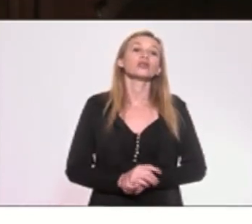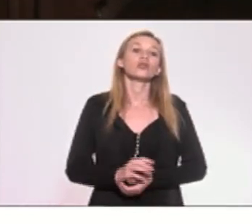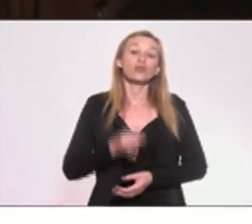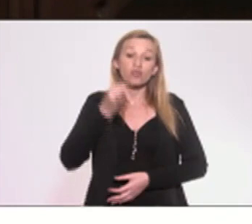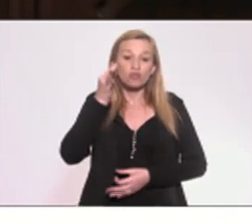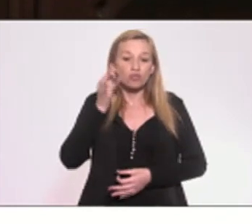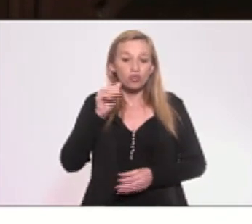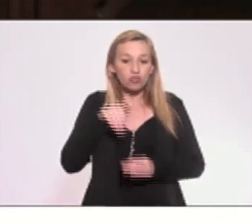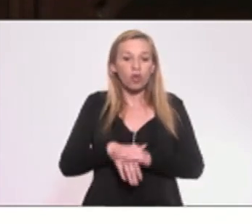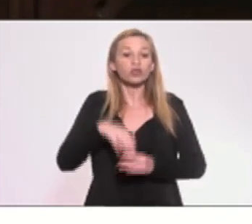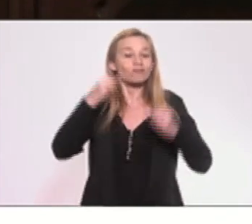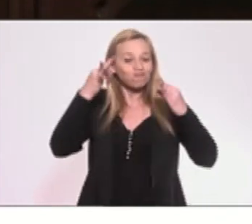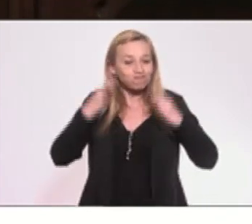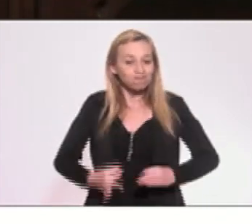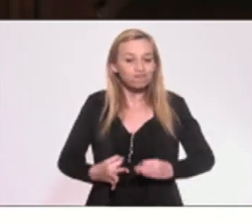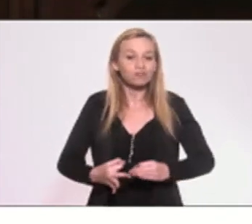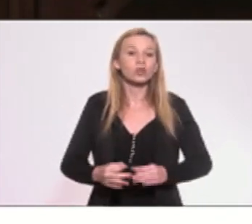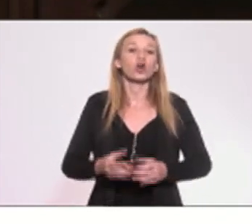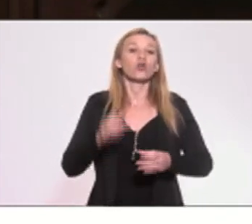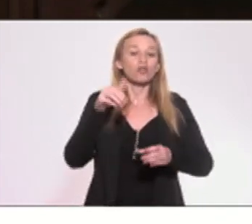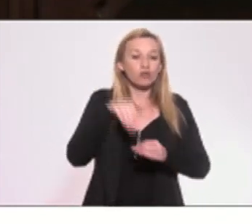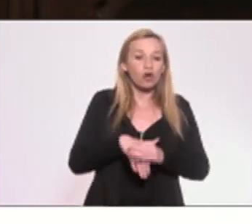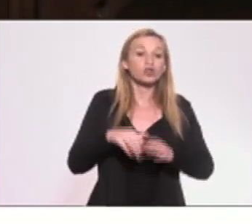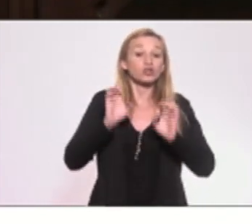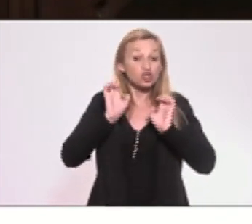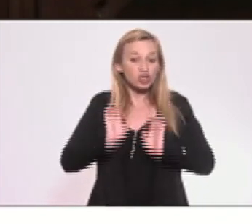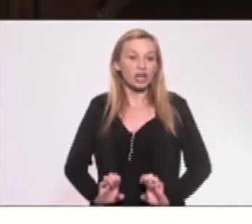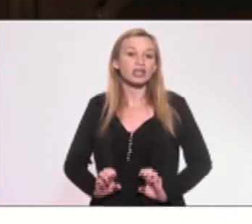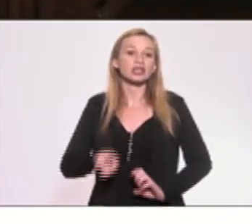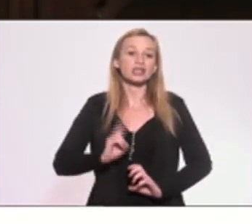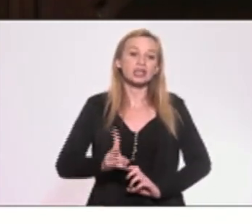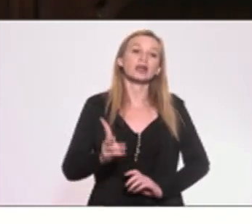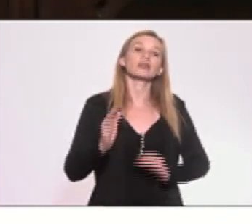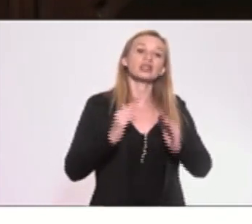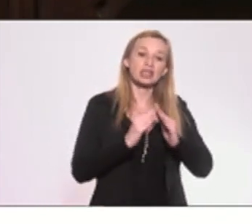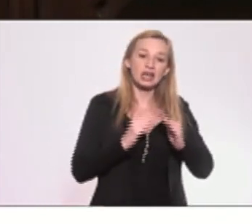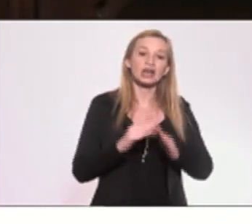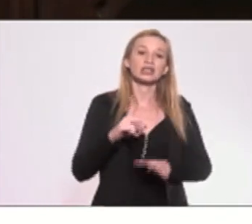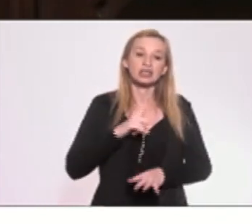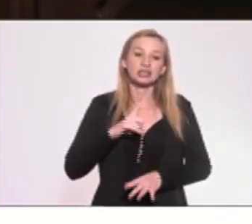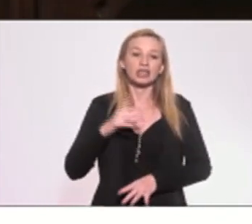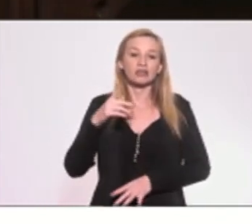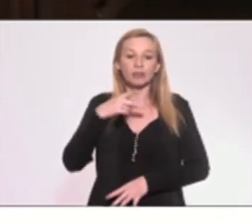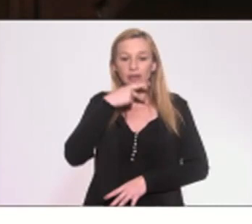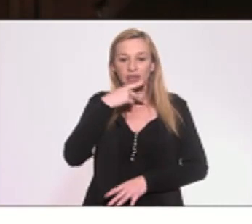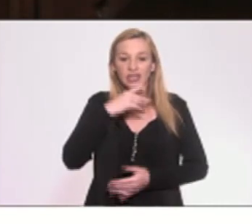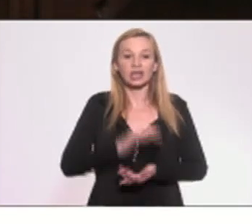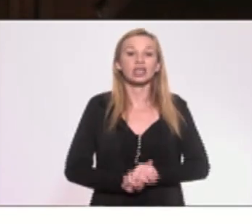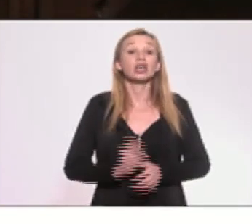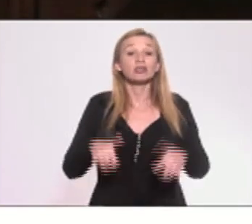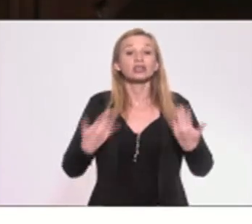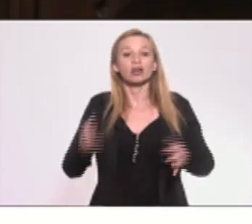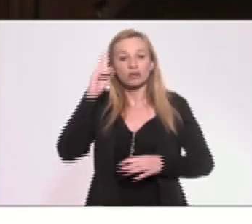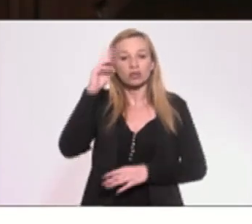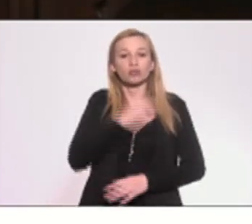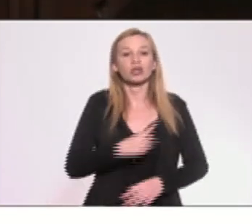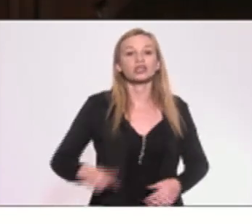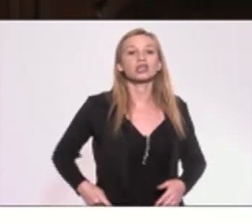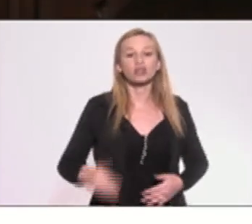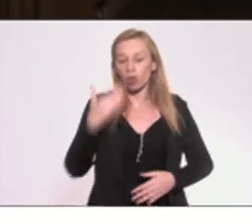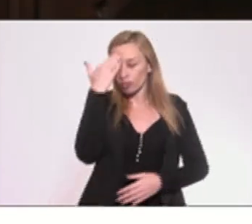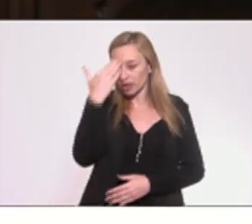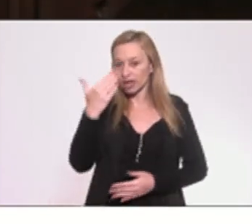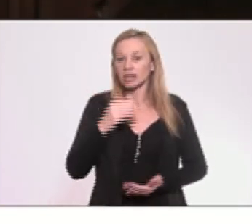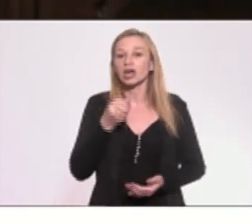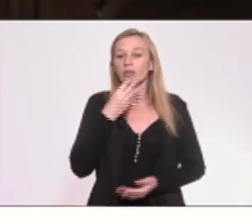coerência, é um voto de ética que sempre teve nessa casa parlamentar. Então, senhor presidente, muito obrigada